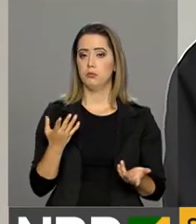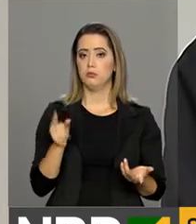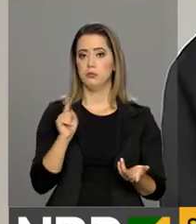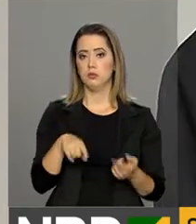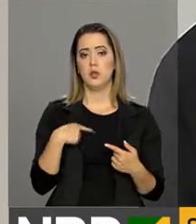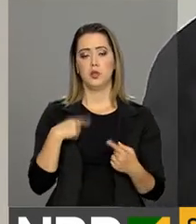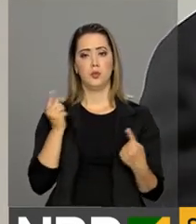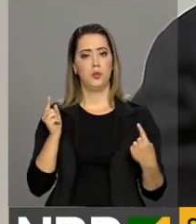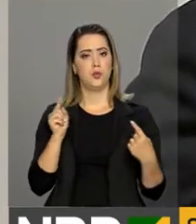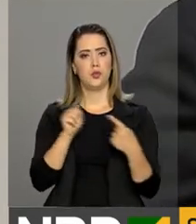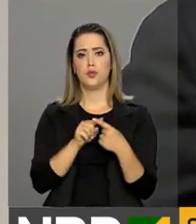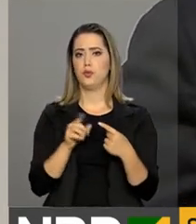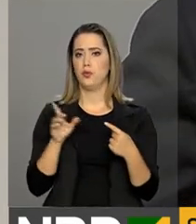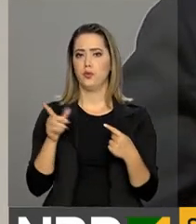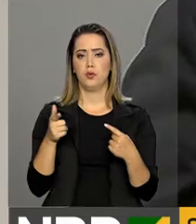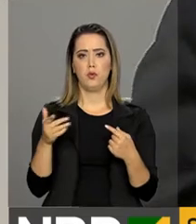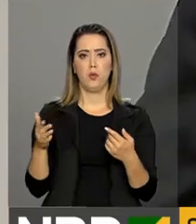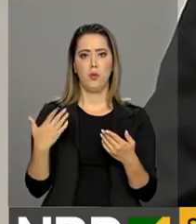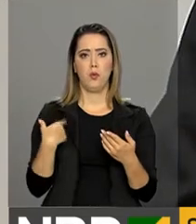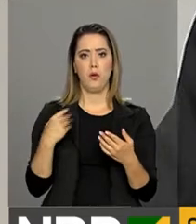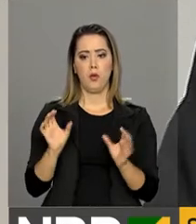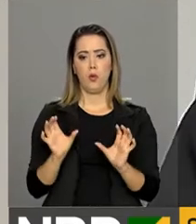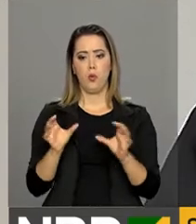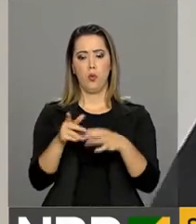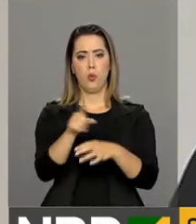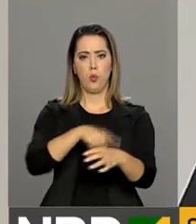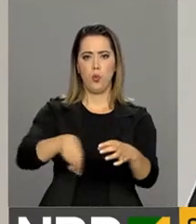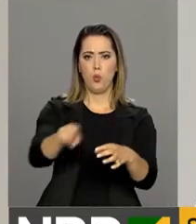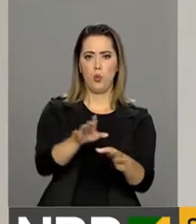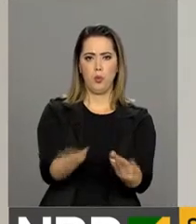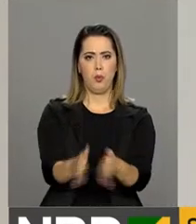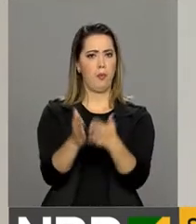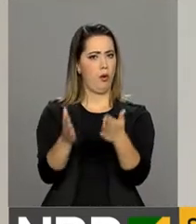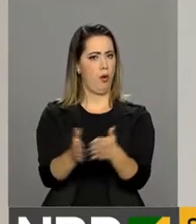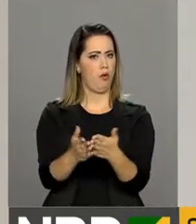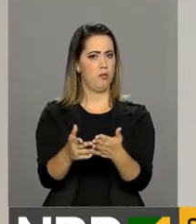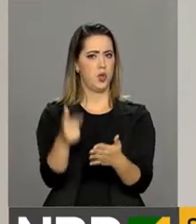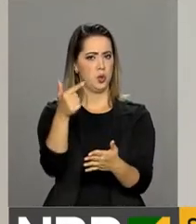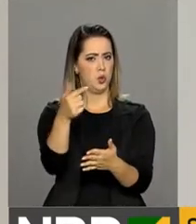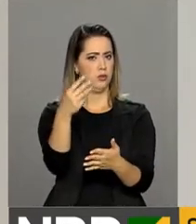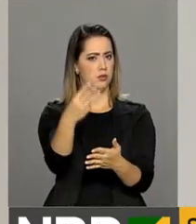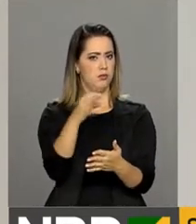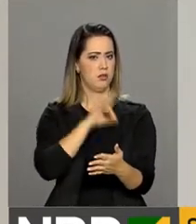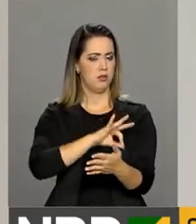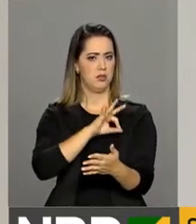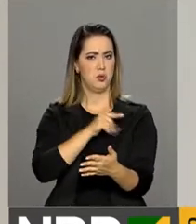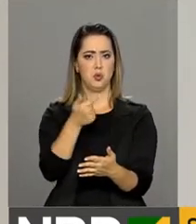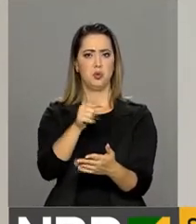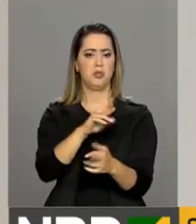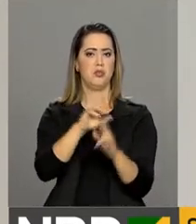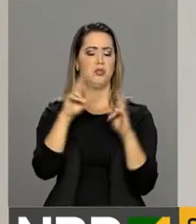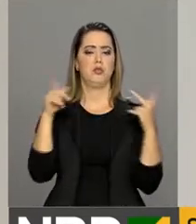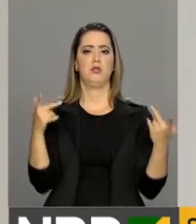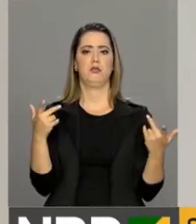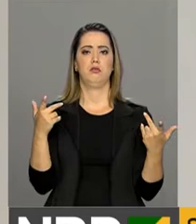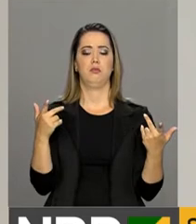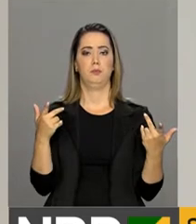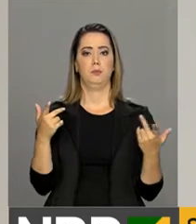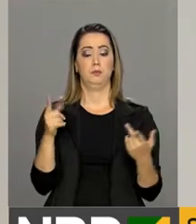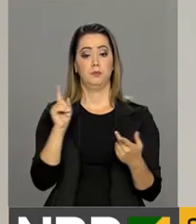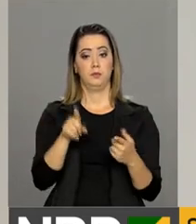visa apoiar os mais carentes quem ganha 2 3 salários mínimos não vai ter nenhuma diferença na questão previdenciária